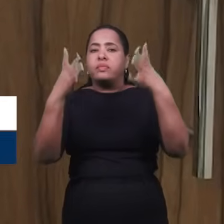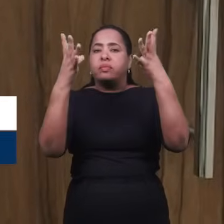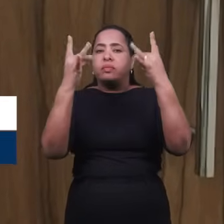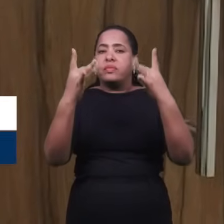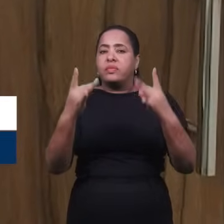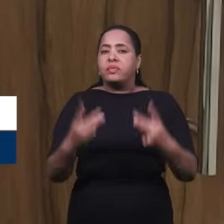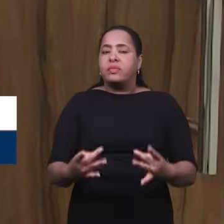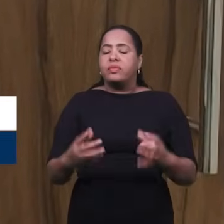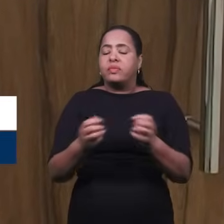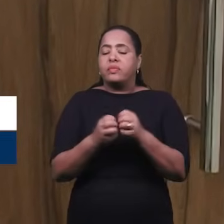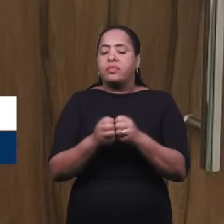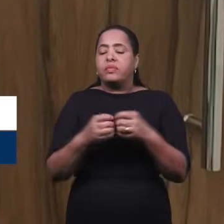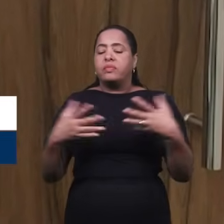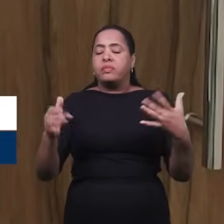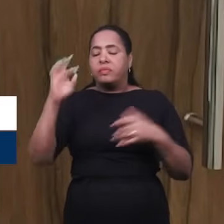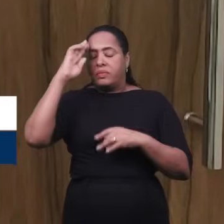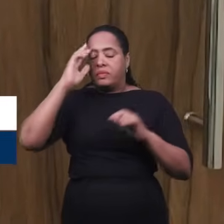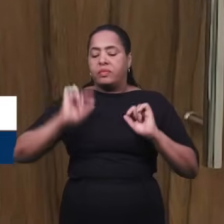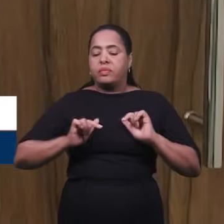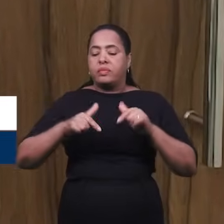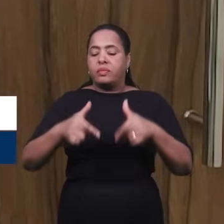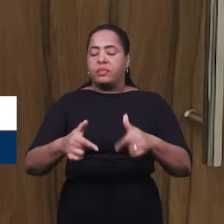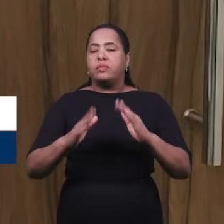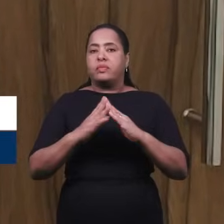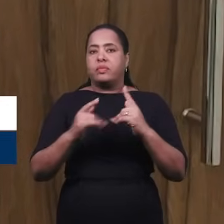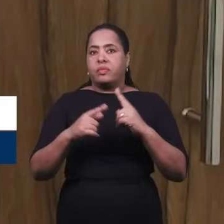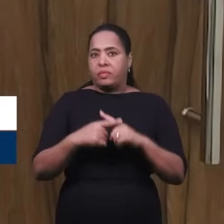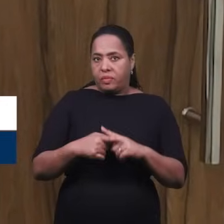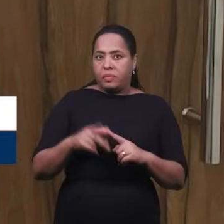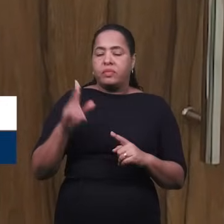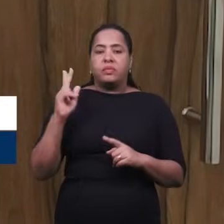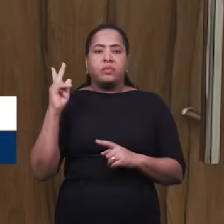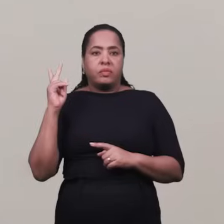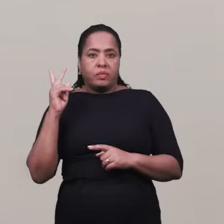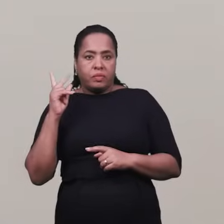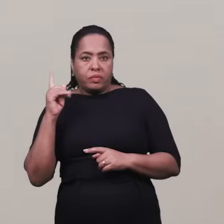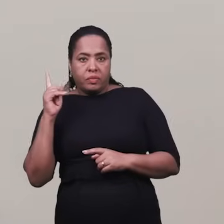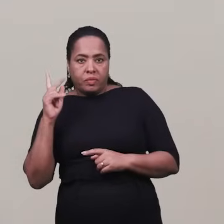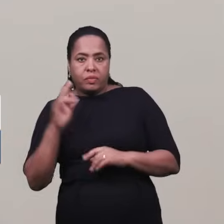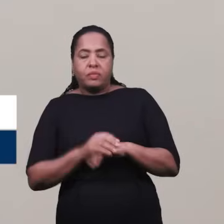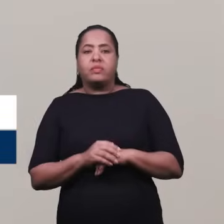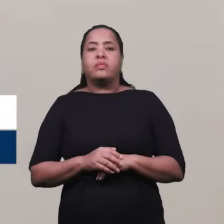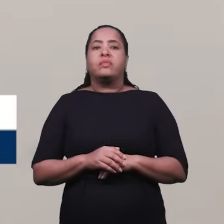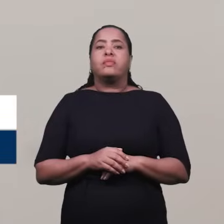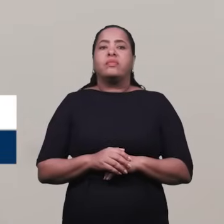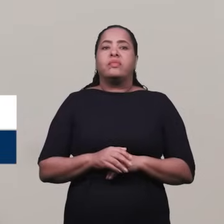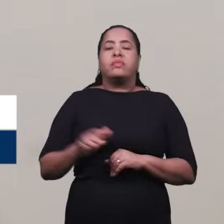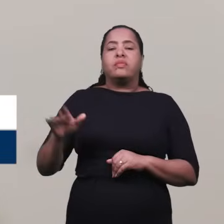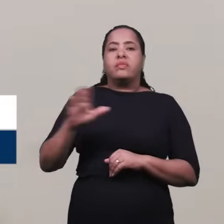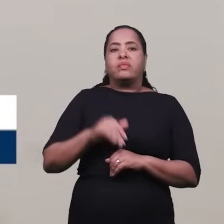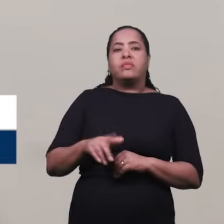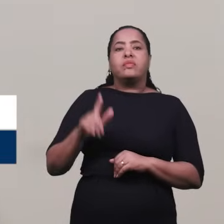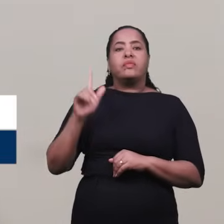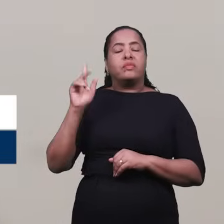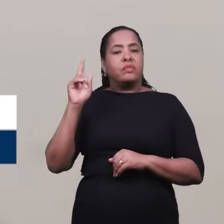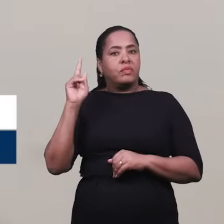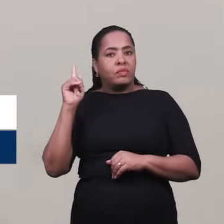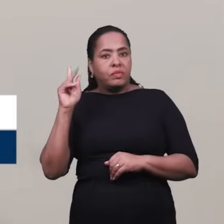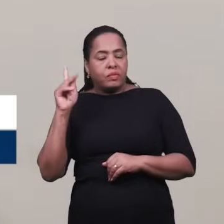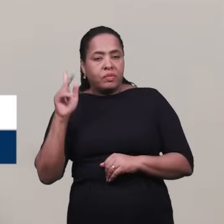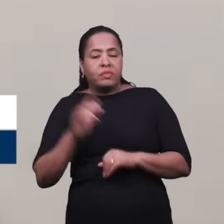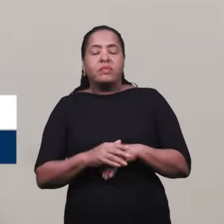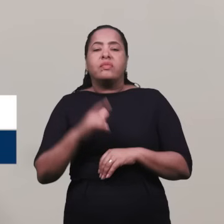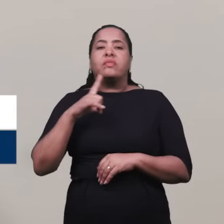mais detalhe as maravilhas que o Senhor tem operado ali nas igrejas em Goiânia, Goiás. Ao decorrer dessa semana, na nossa região, no estado de